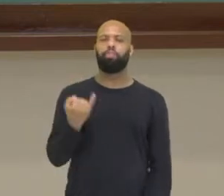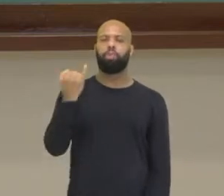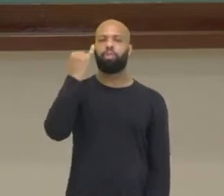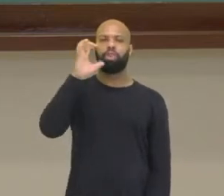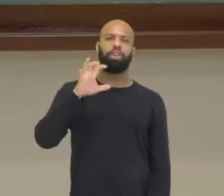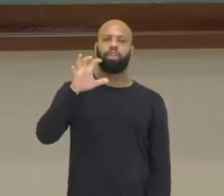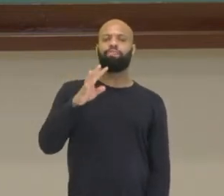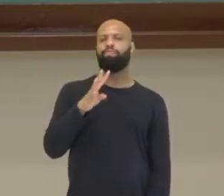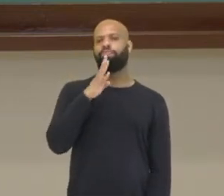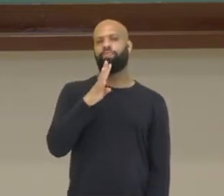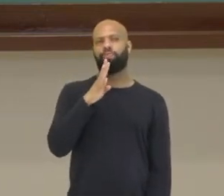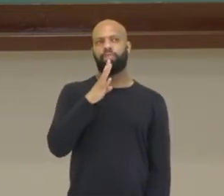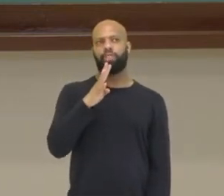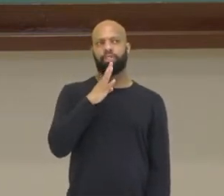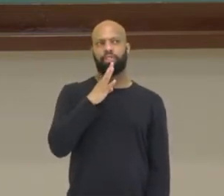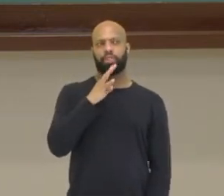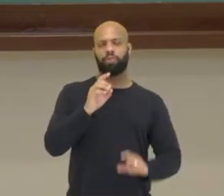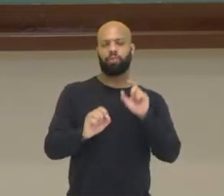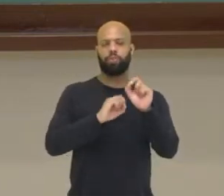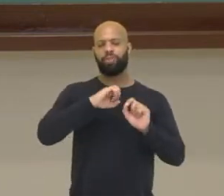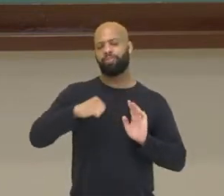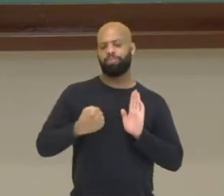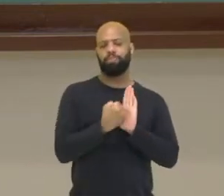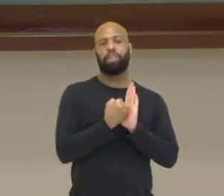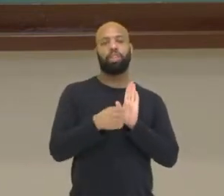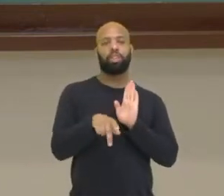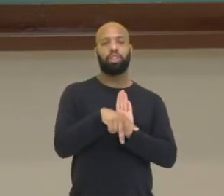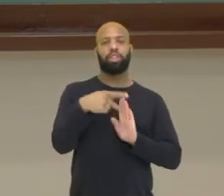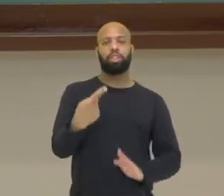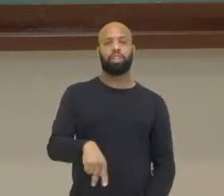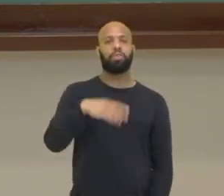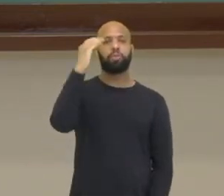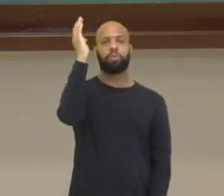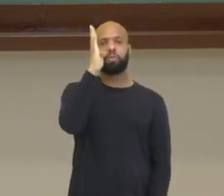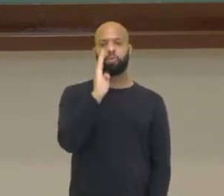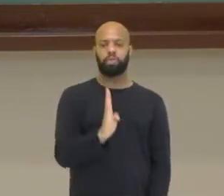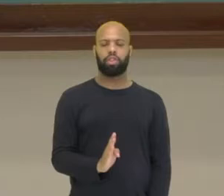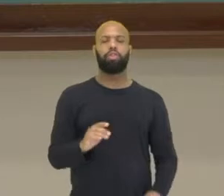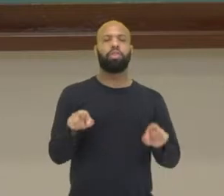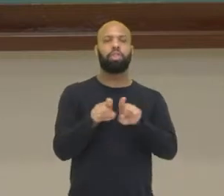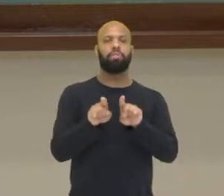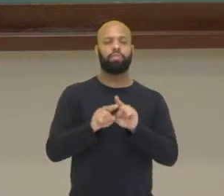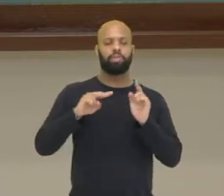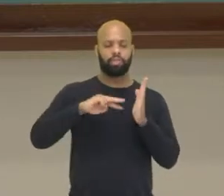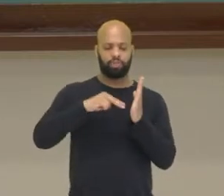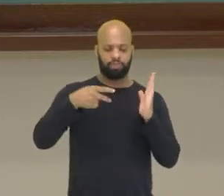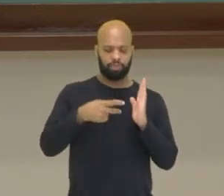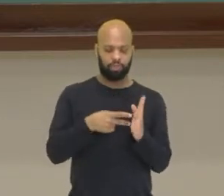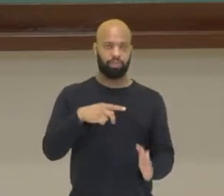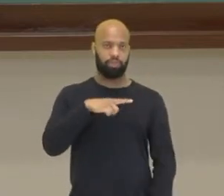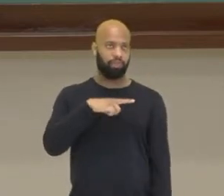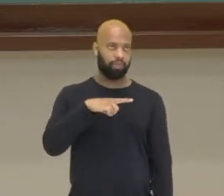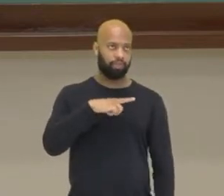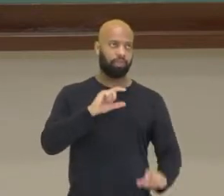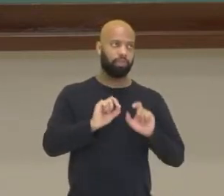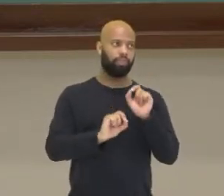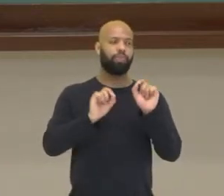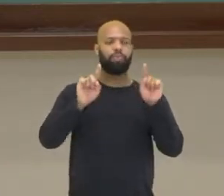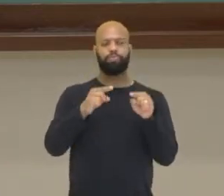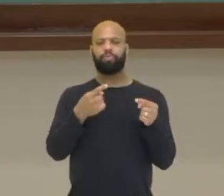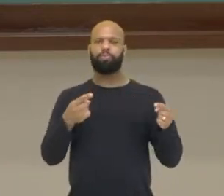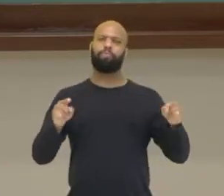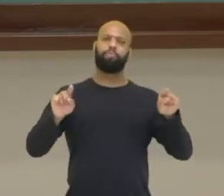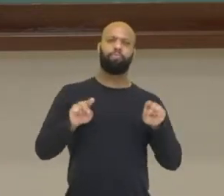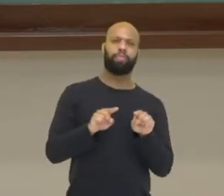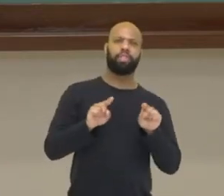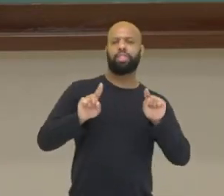gente conhecer os nossos símbolos nacionais, o significado desse símbolo, dos hinos, né? O hino